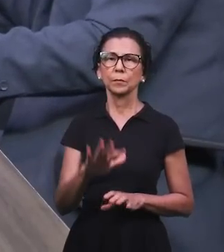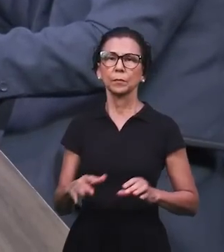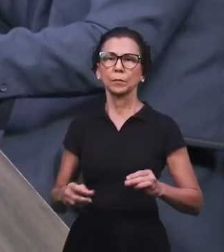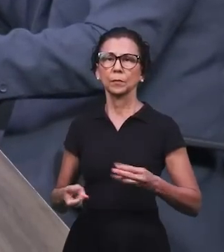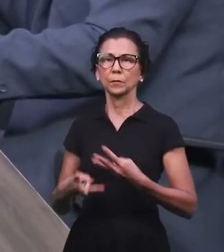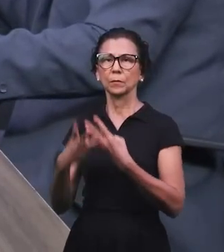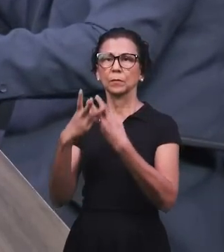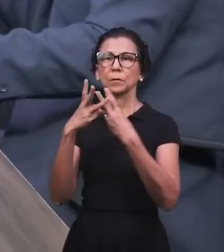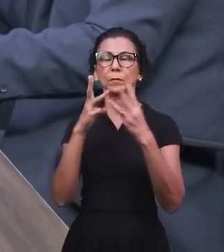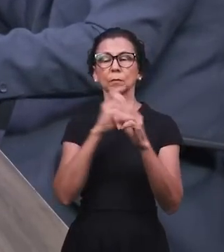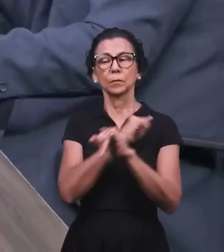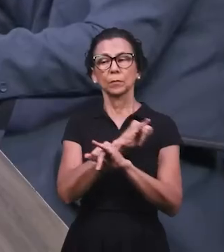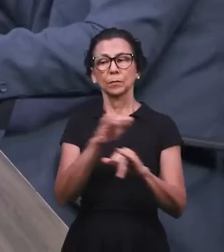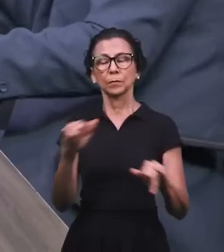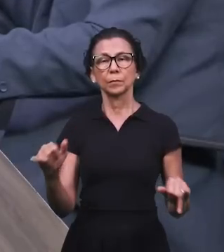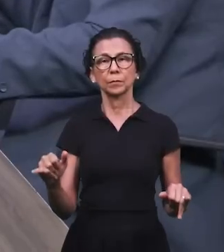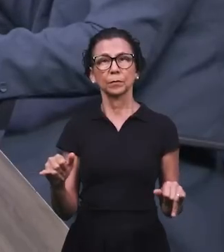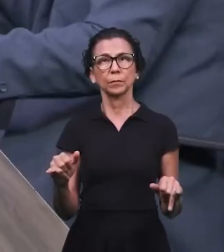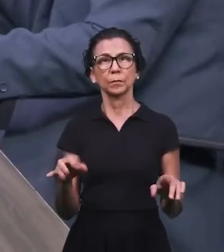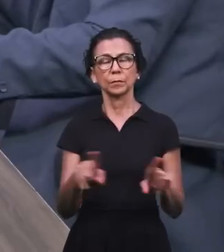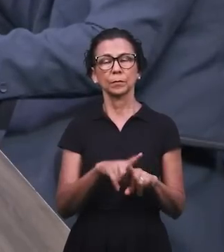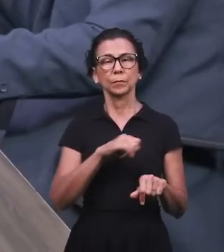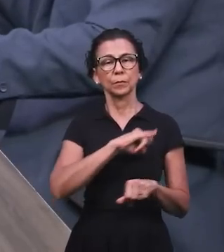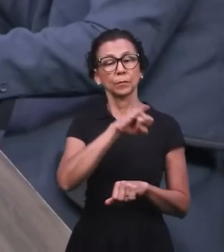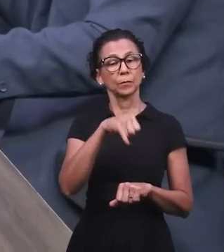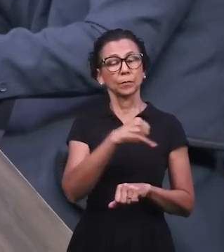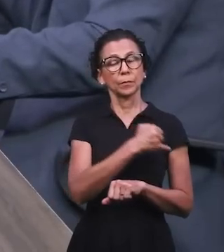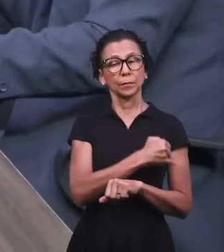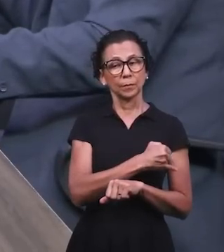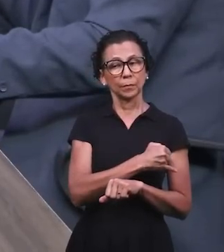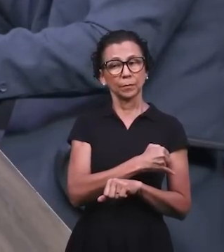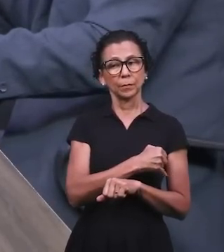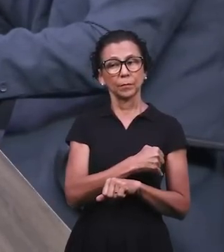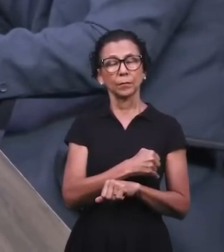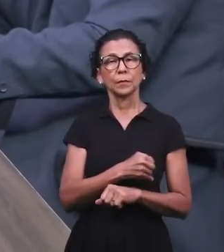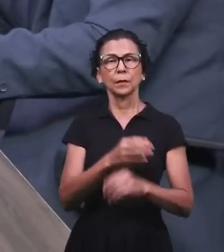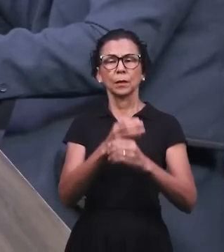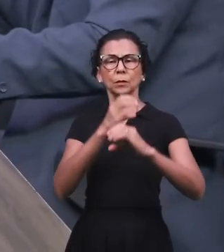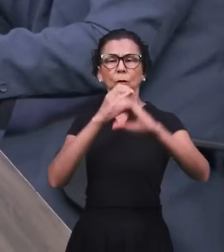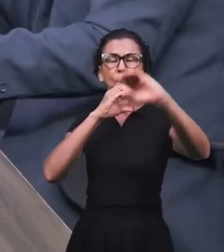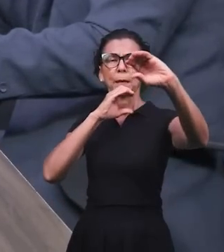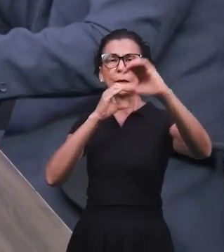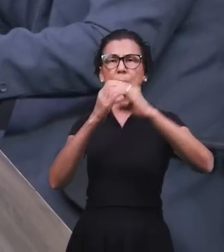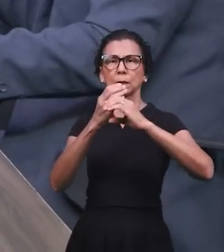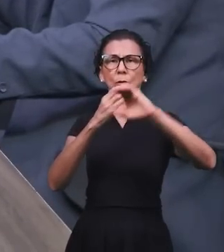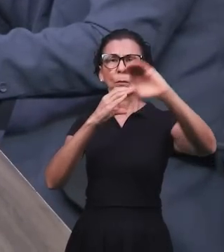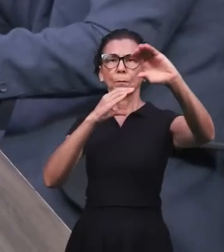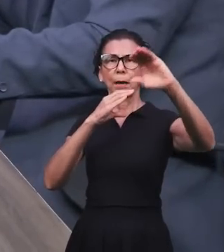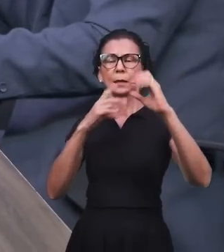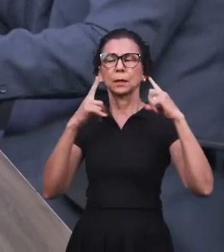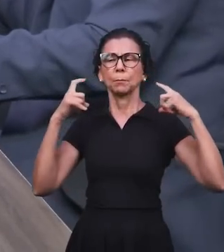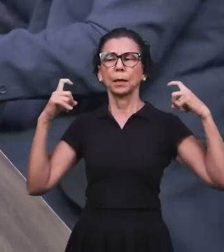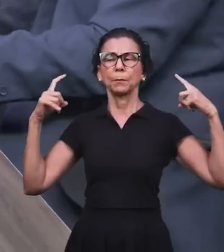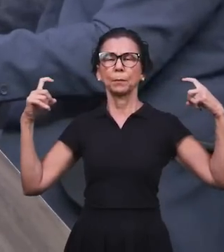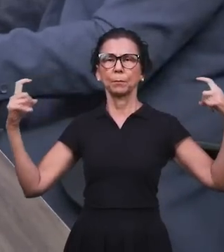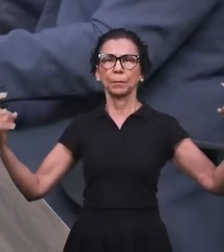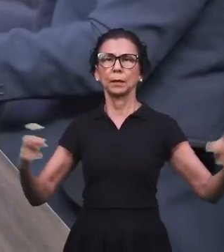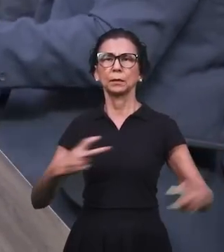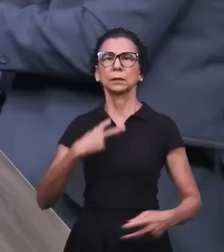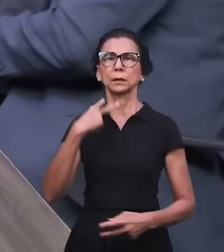fazei ouvir em Jerusalém, dizei, tocai a trombeta na terra, gritai em alta voz, dizendo, ajuntai-vos e entremos